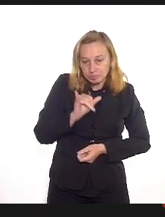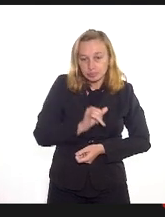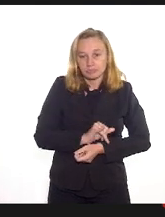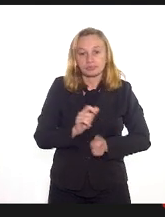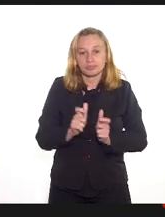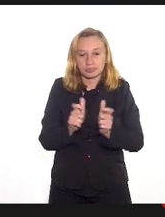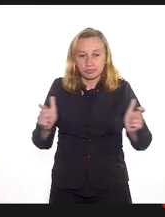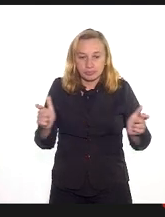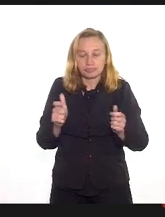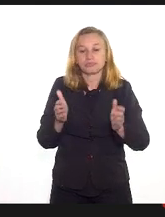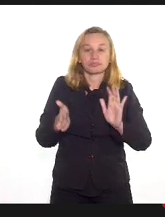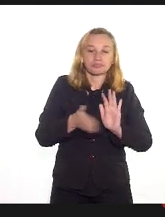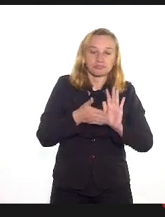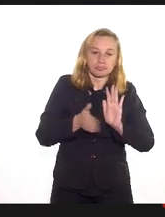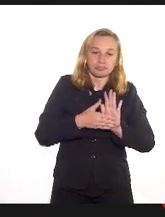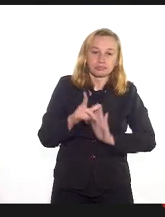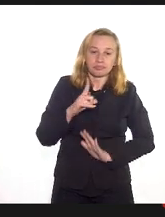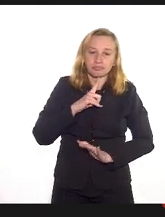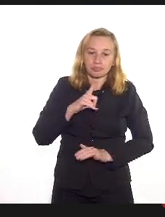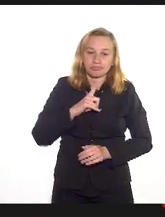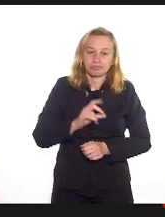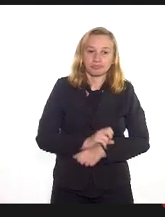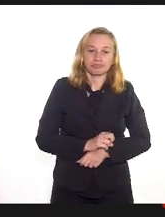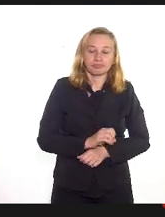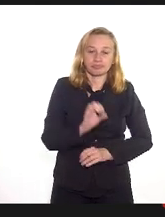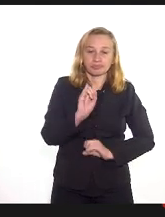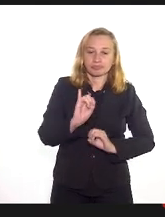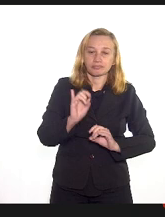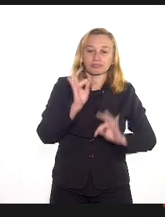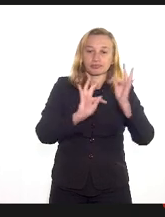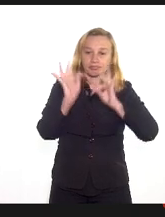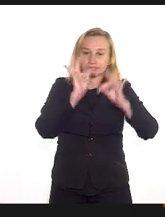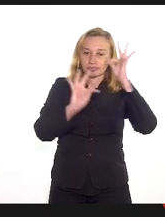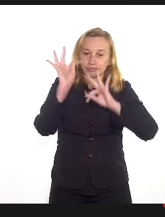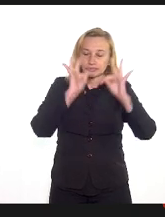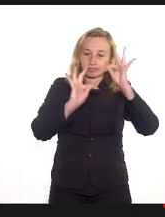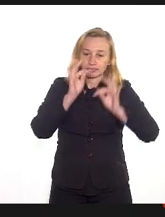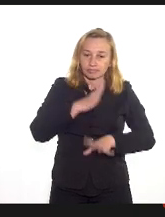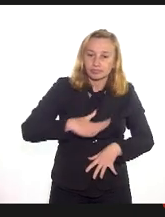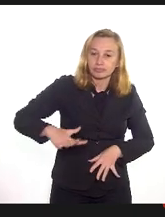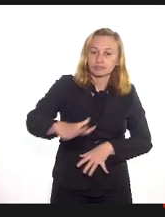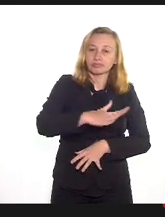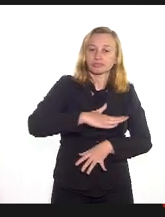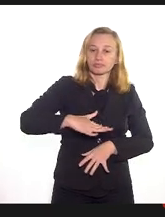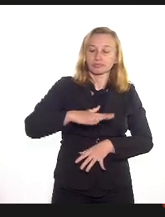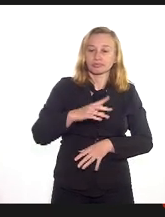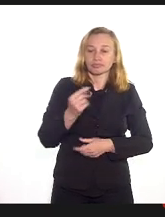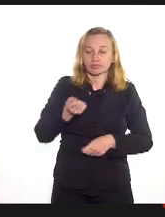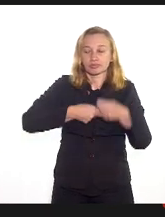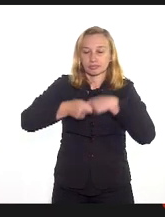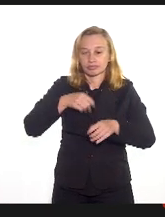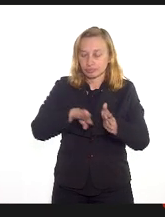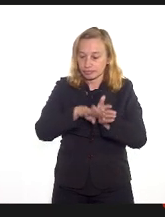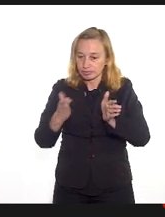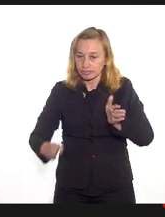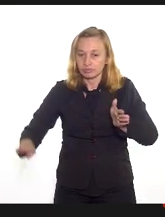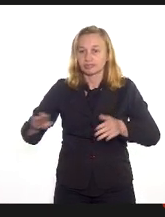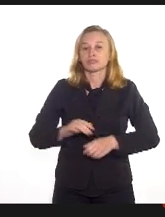o grande propósito que se tem com a tecnologia no ambiente da economia do mar.